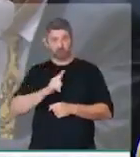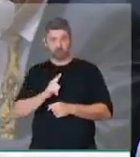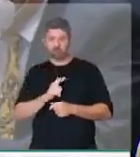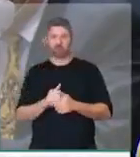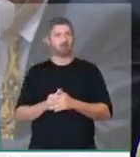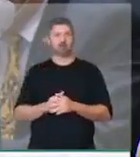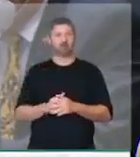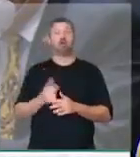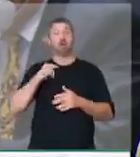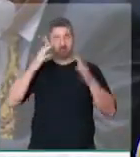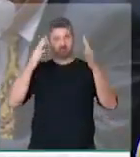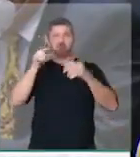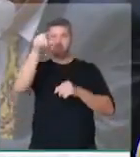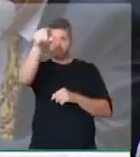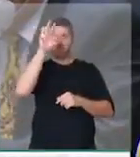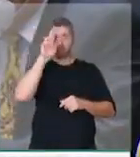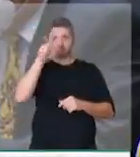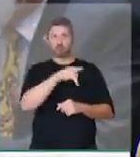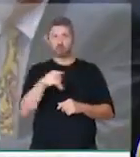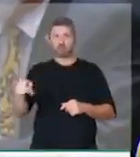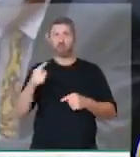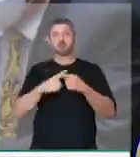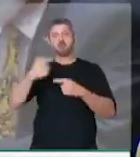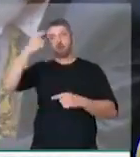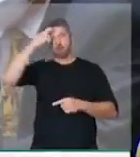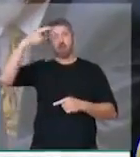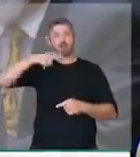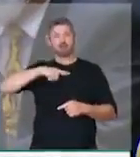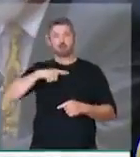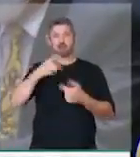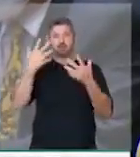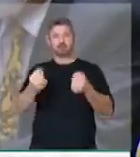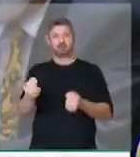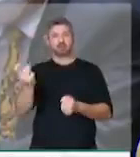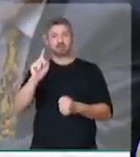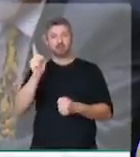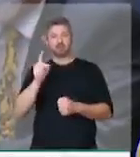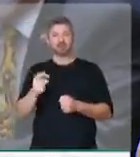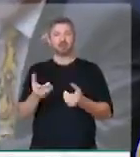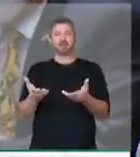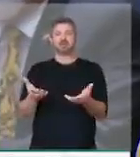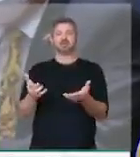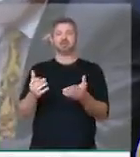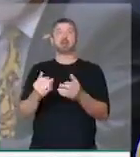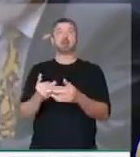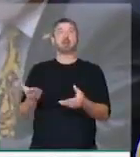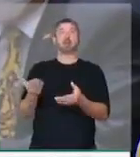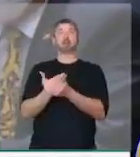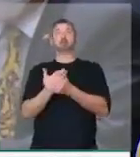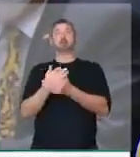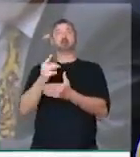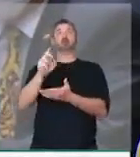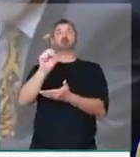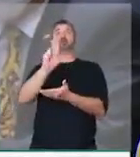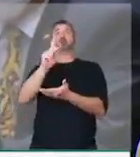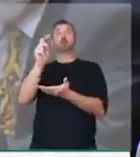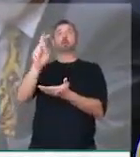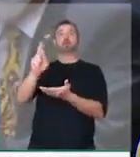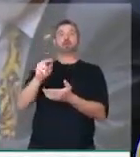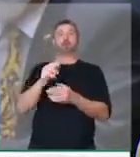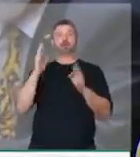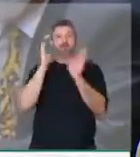quero parabenizá-lo, senhor presidente, por sua sensatez não aceitar esse super pedido de impeachment que foi de